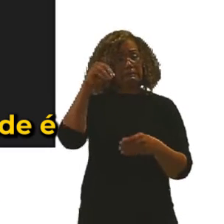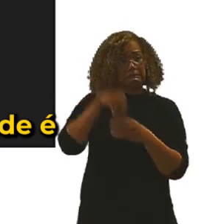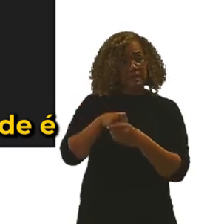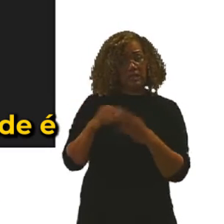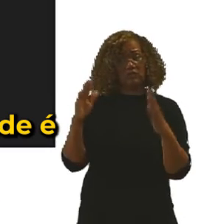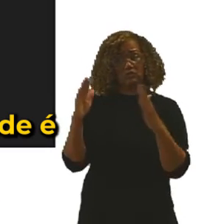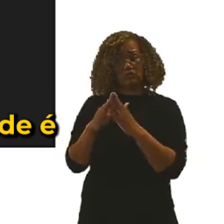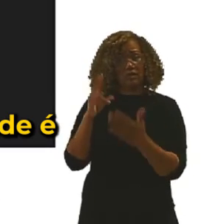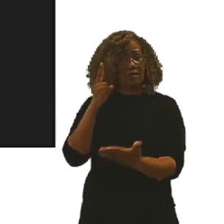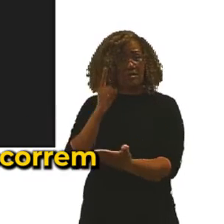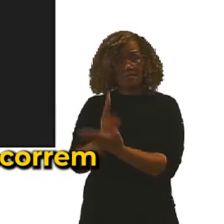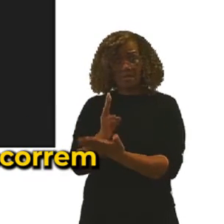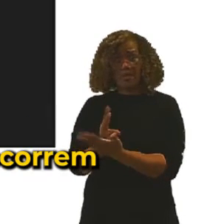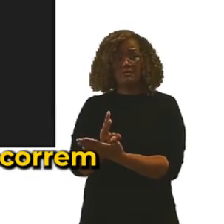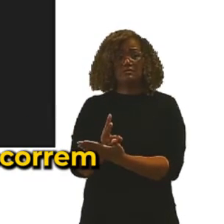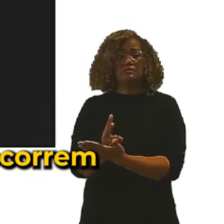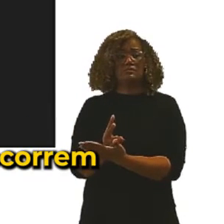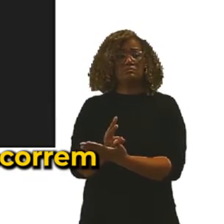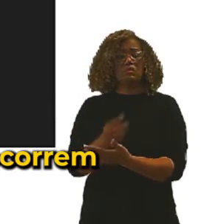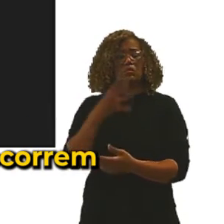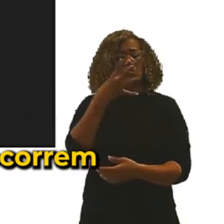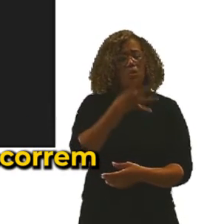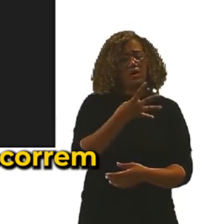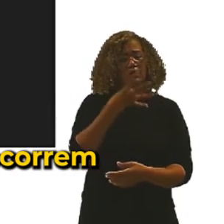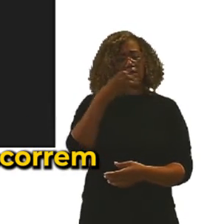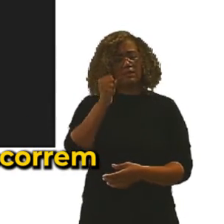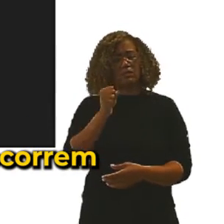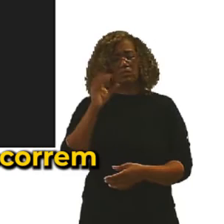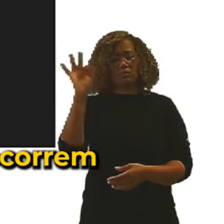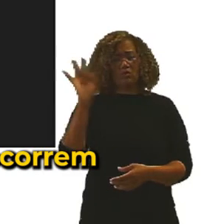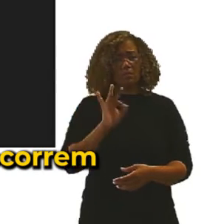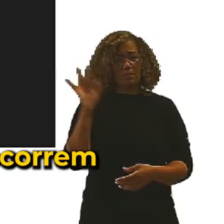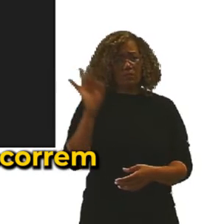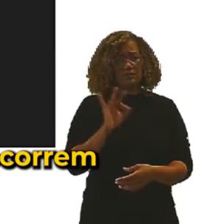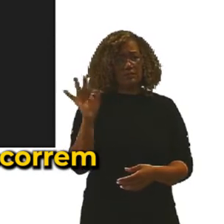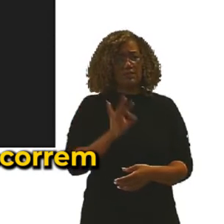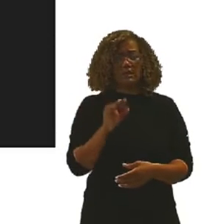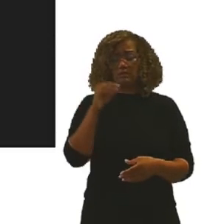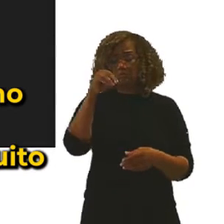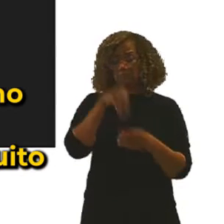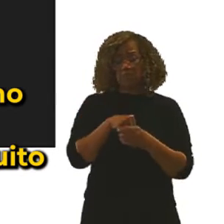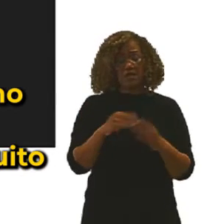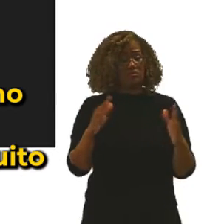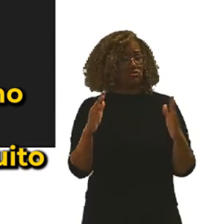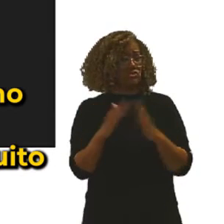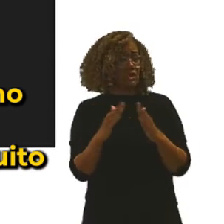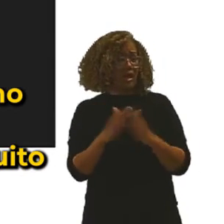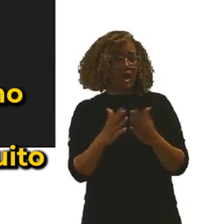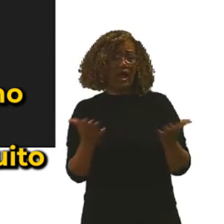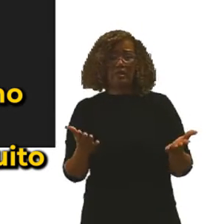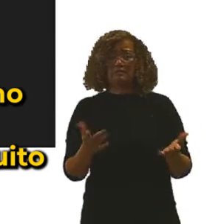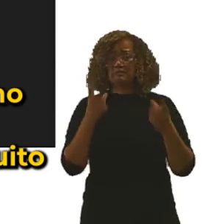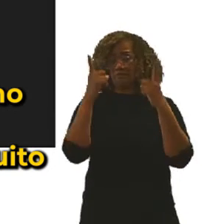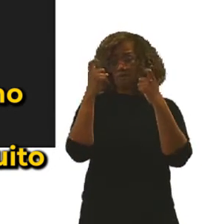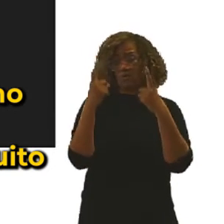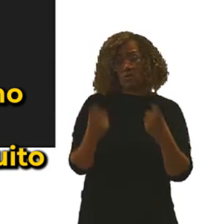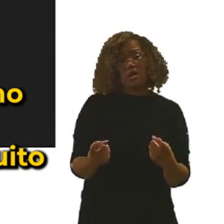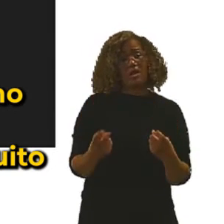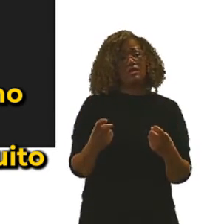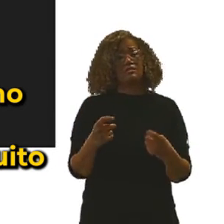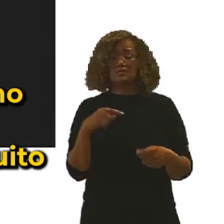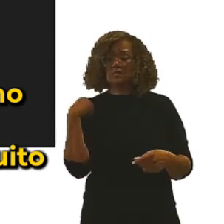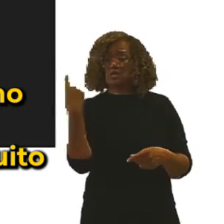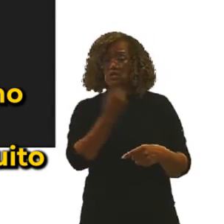mesmo que os feminicídios acontecem, né? 48% dos feminicídios ocorrem dentro de casa, o que nos mostra o grande desafio